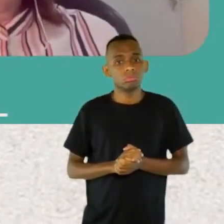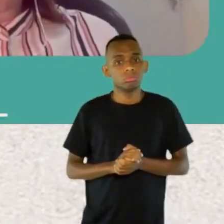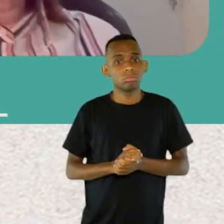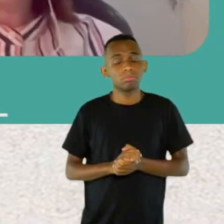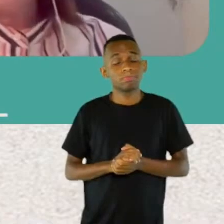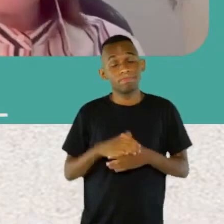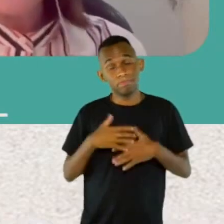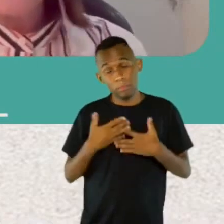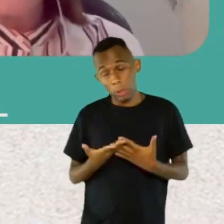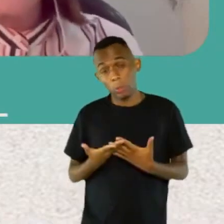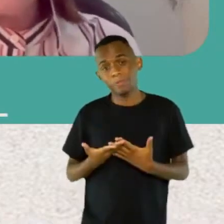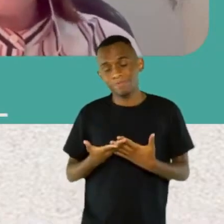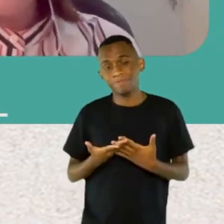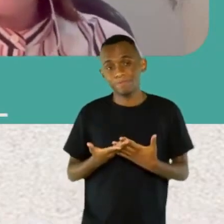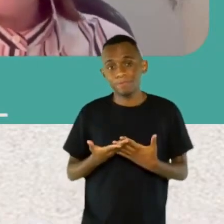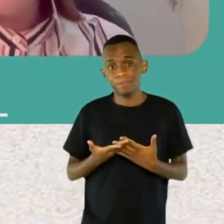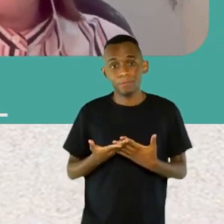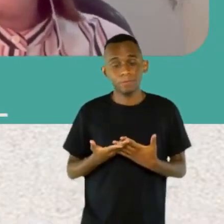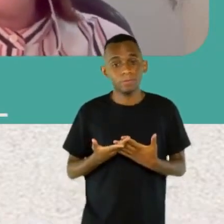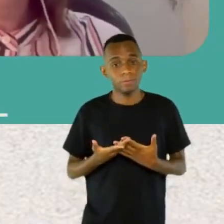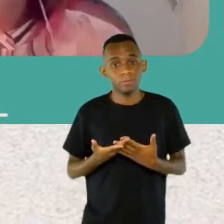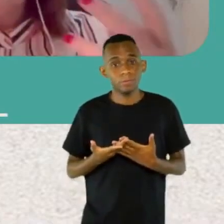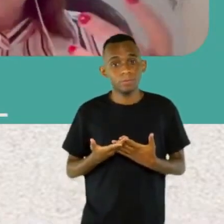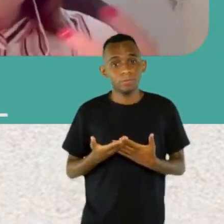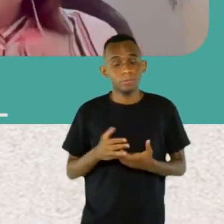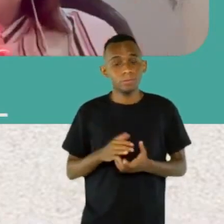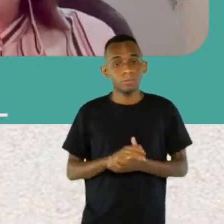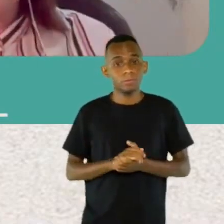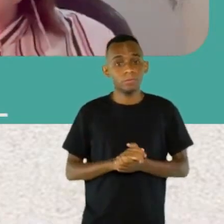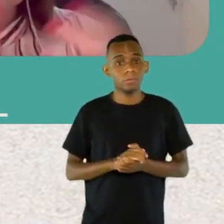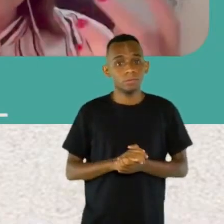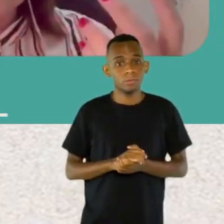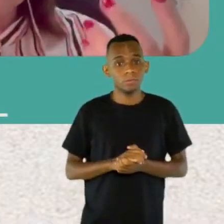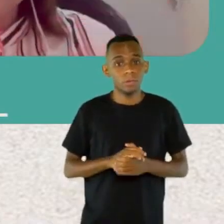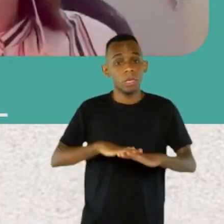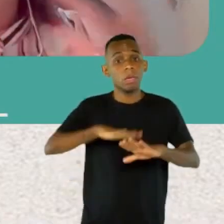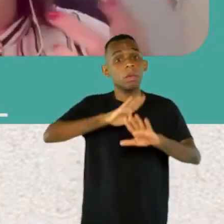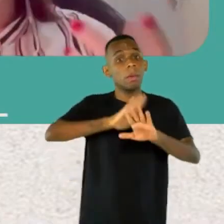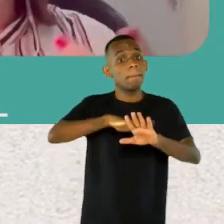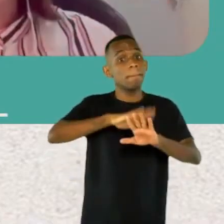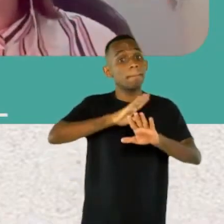Bom, evidentemente, por